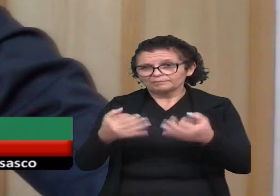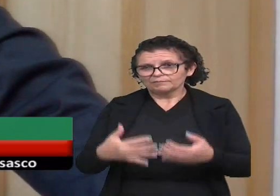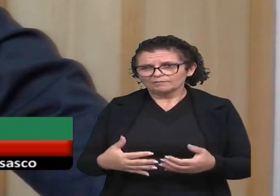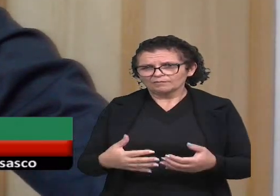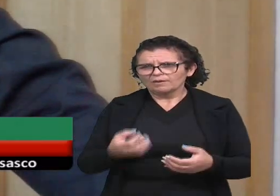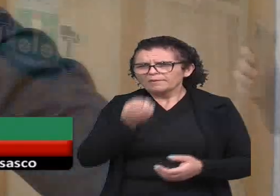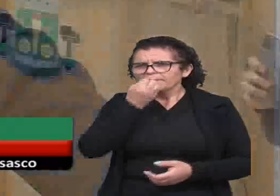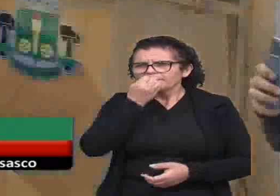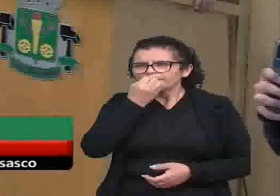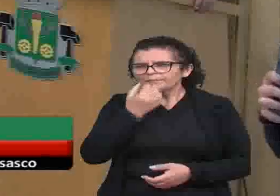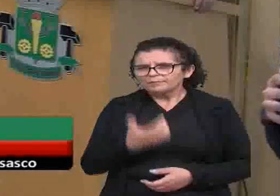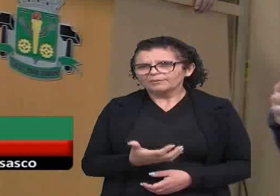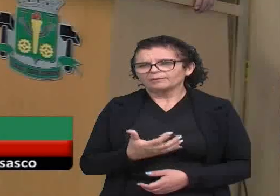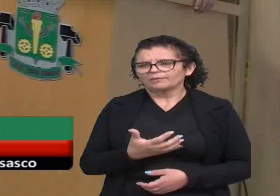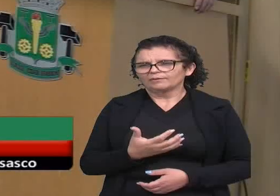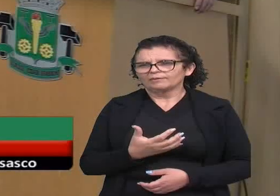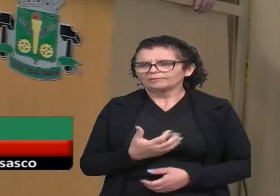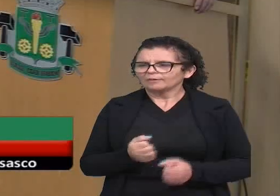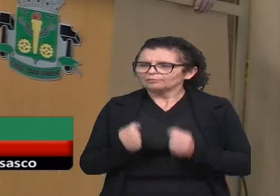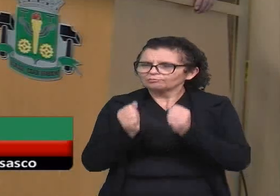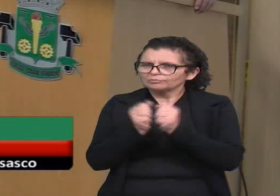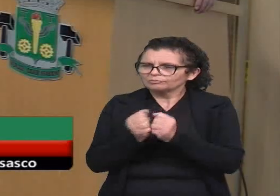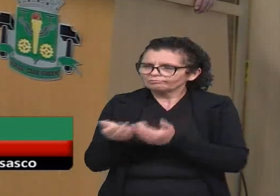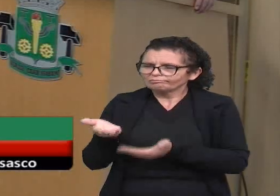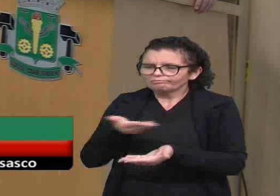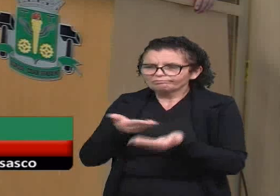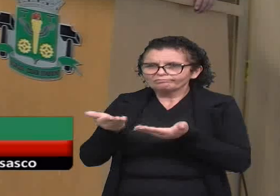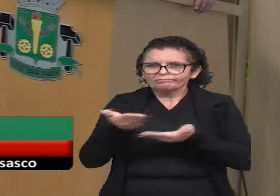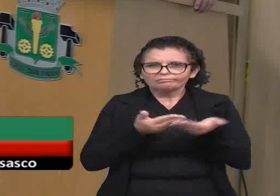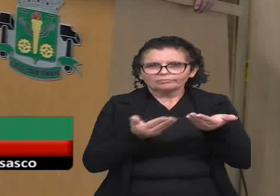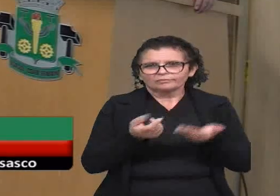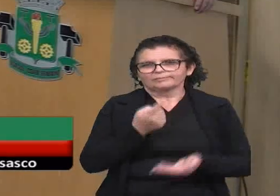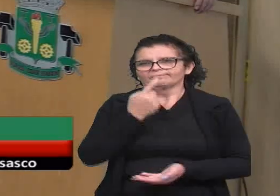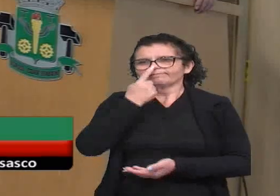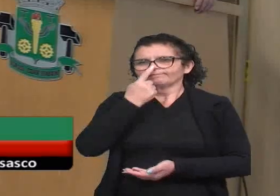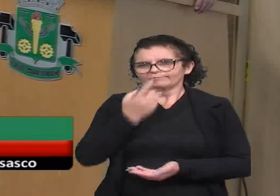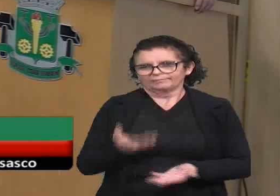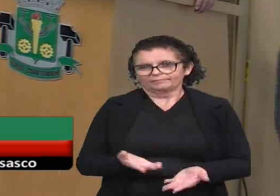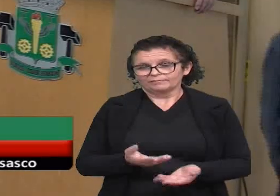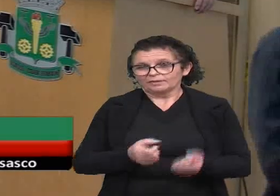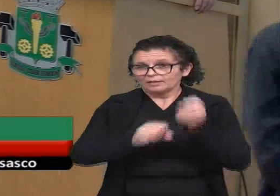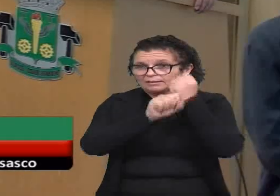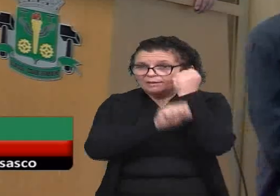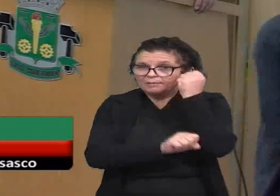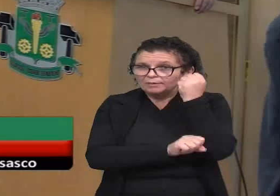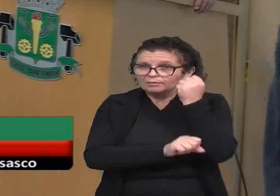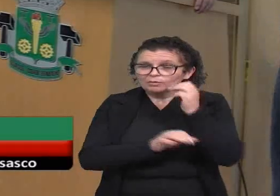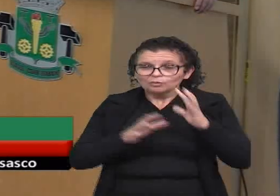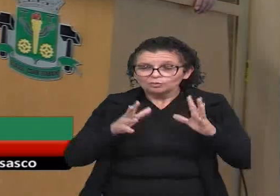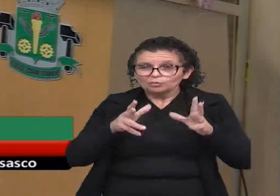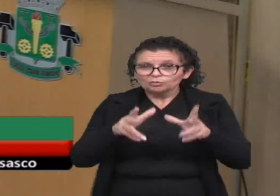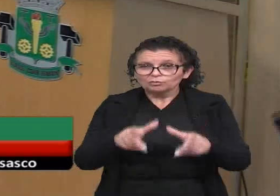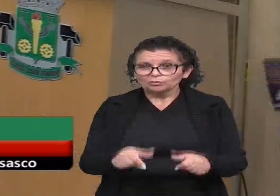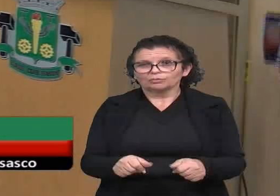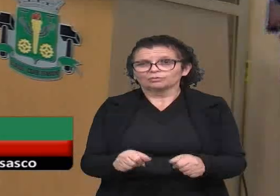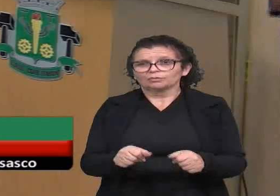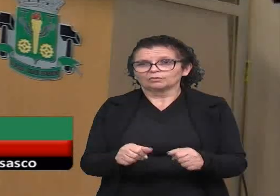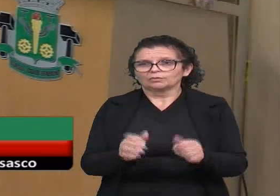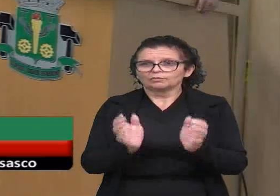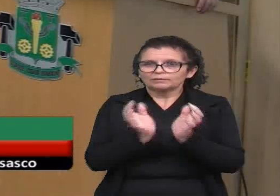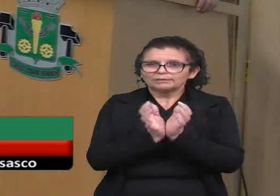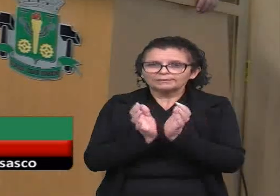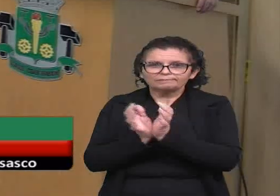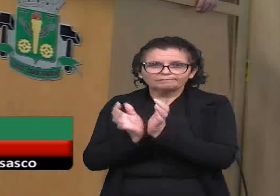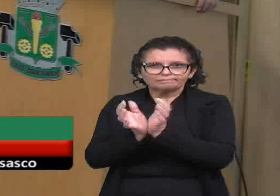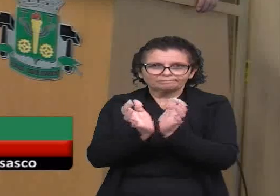muito bom ter essa relação próximo à Sabesp, a todos os